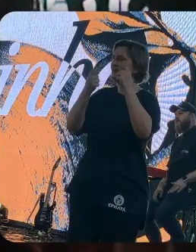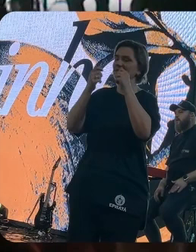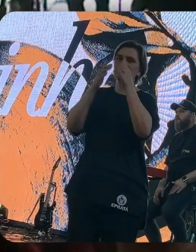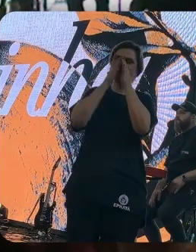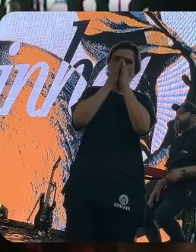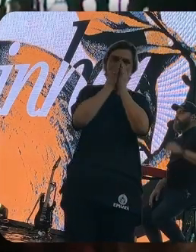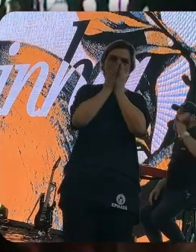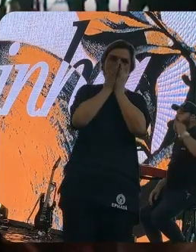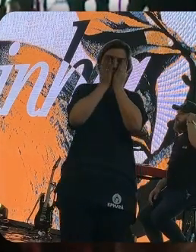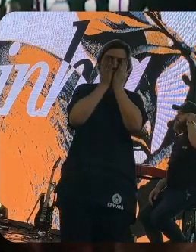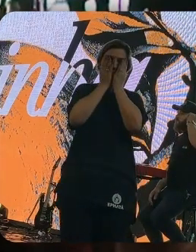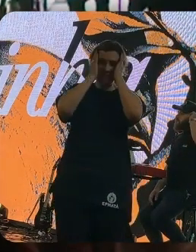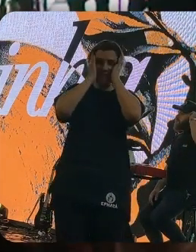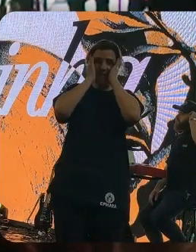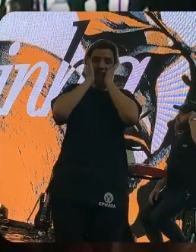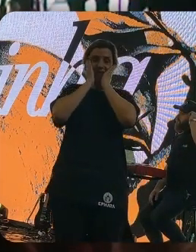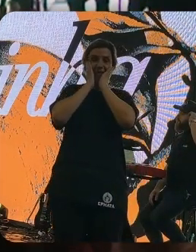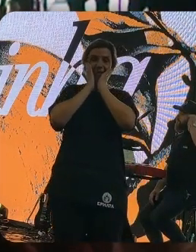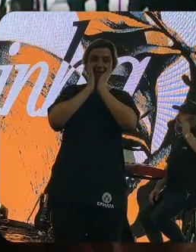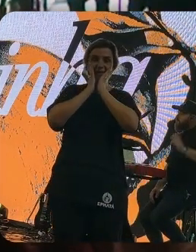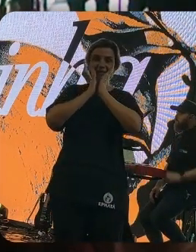Aleluia!